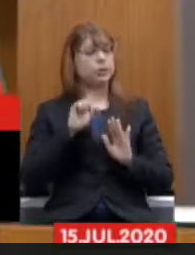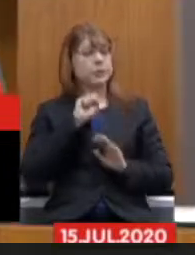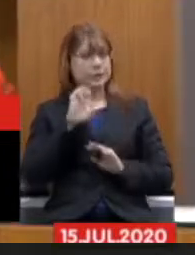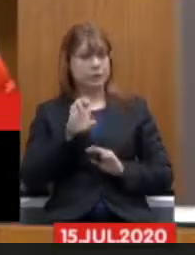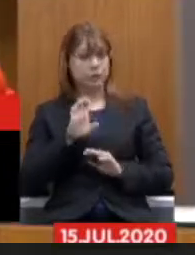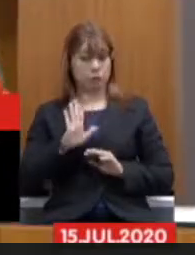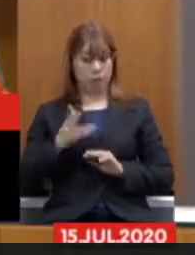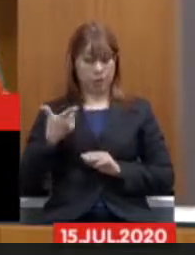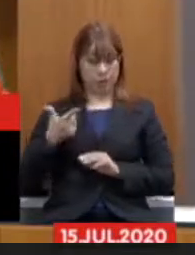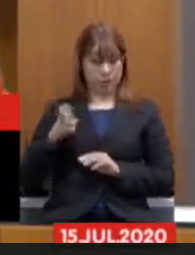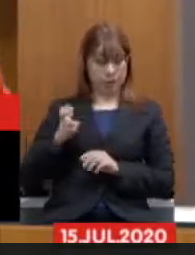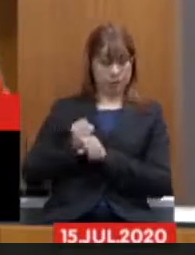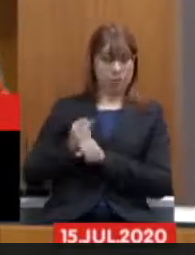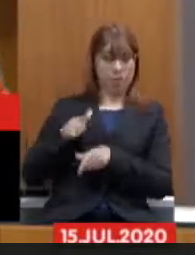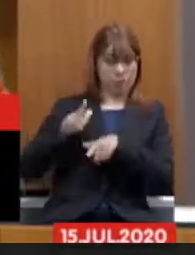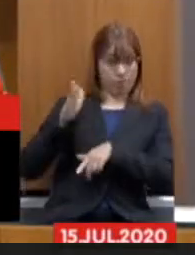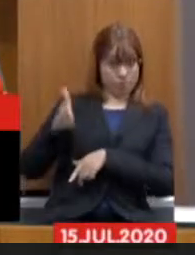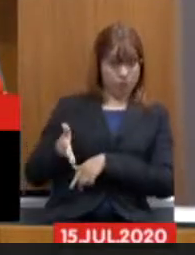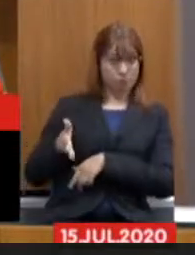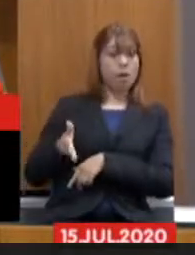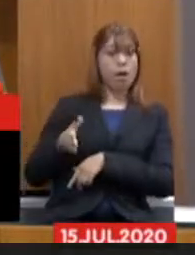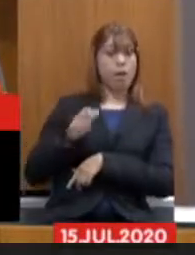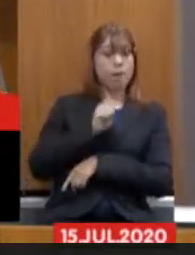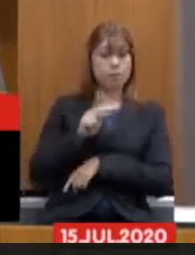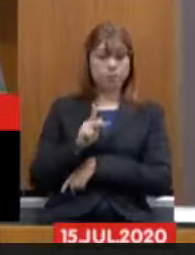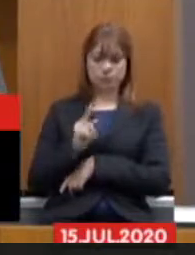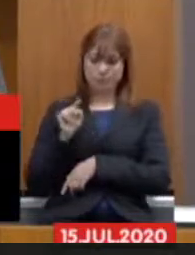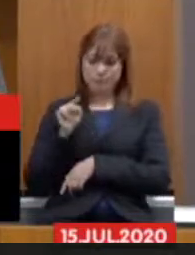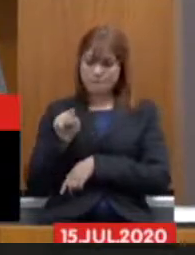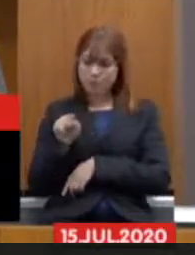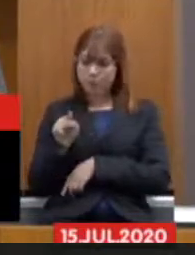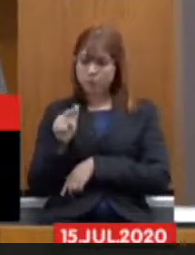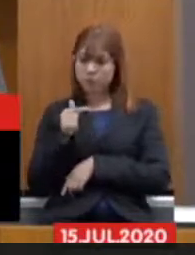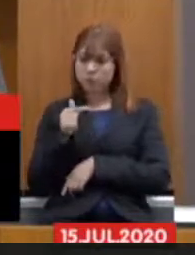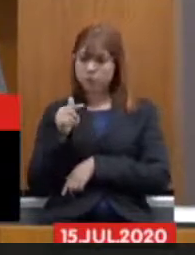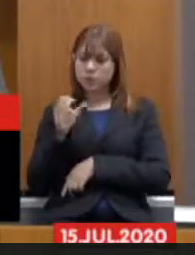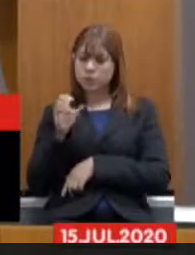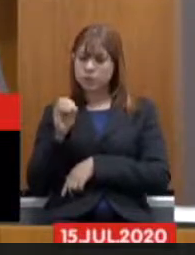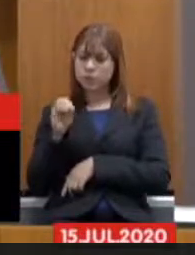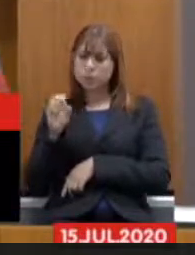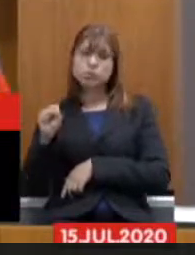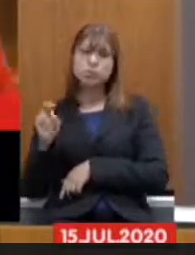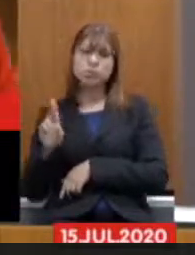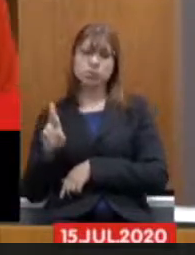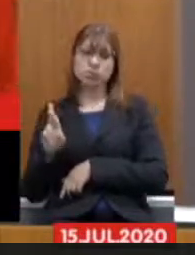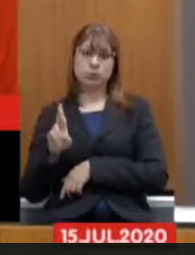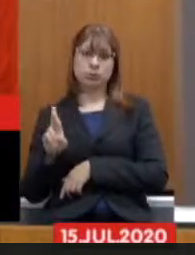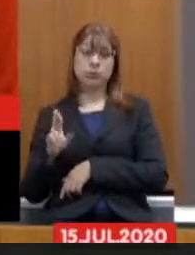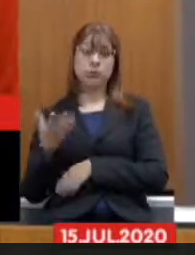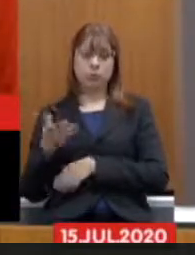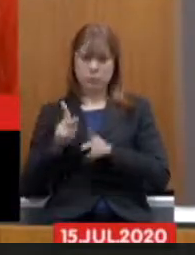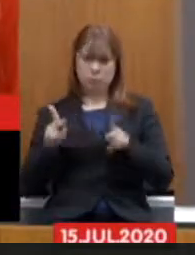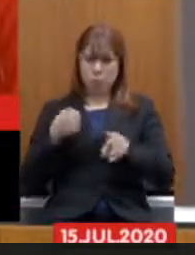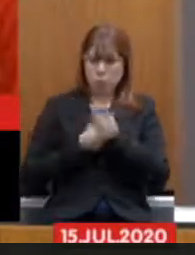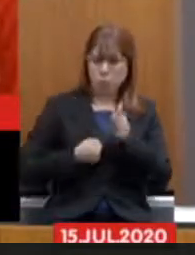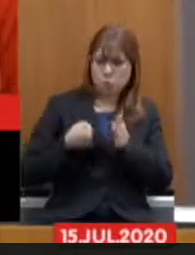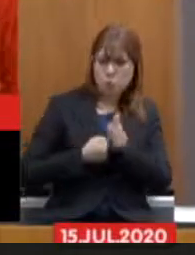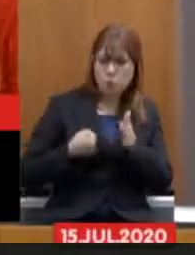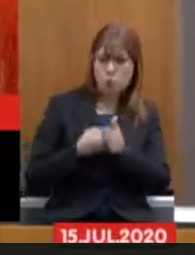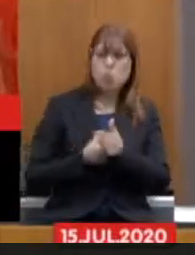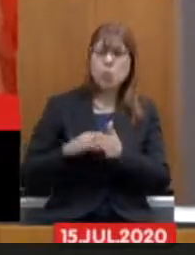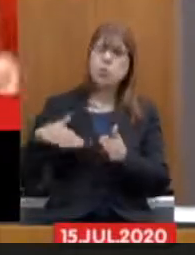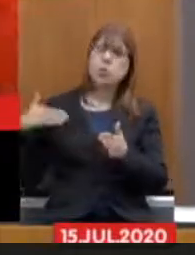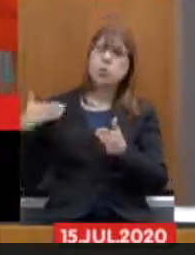cumprir os seus 25 anos ela vai se aposentar com 1708 reais tem uma o que lutou